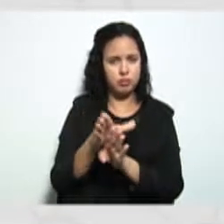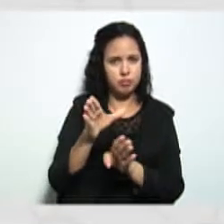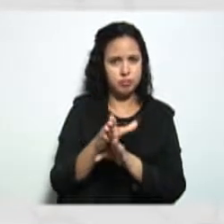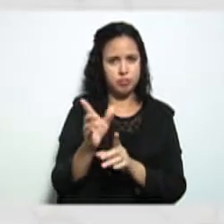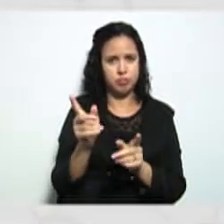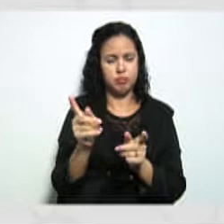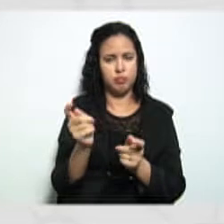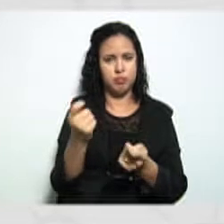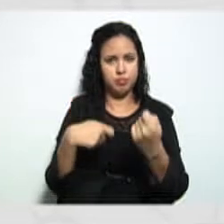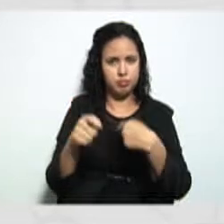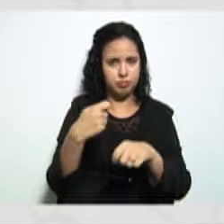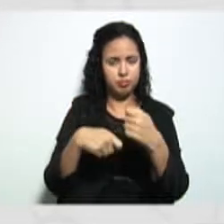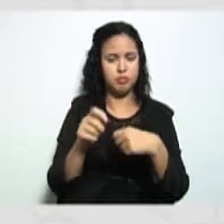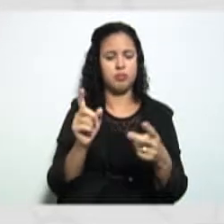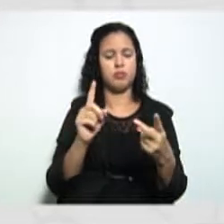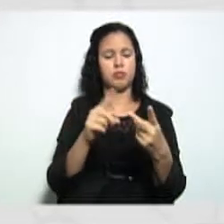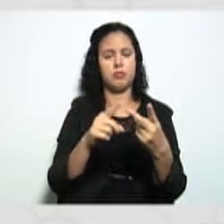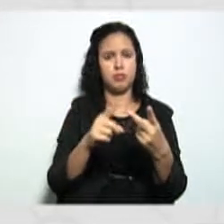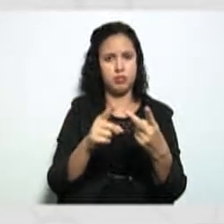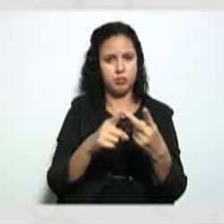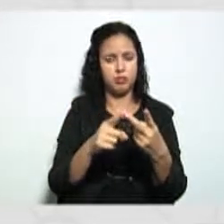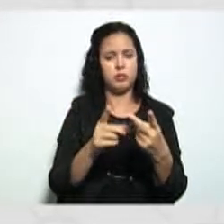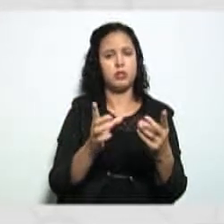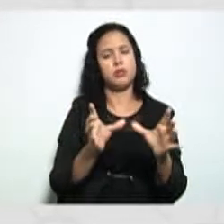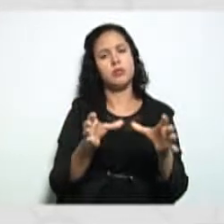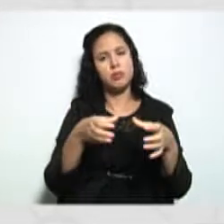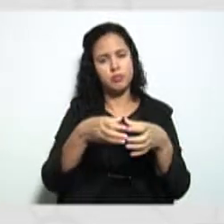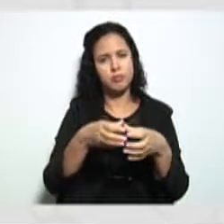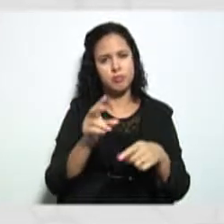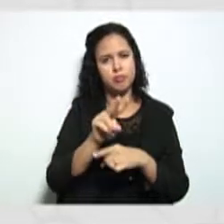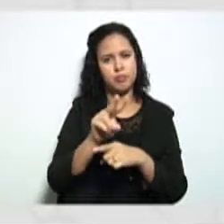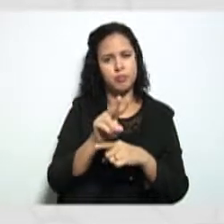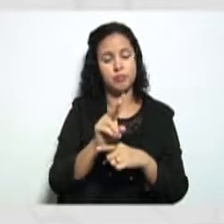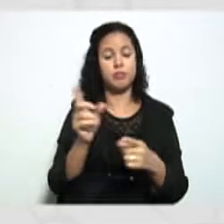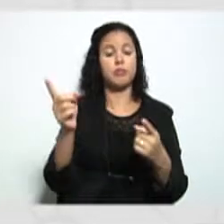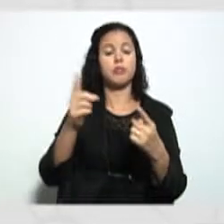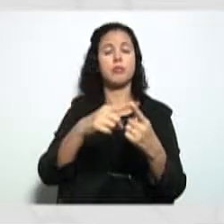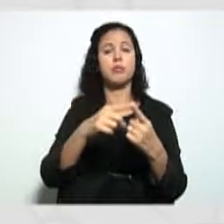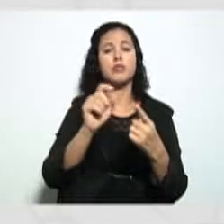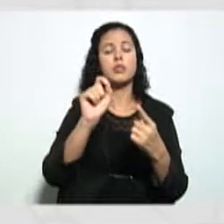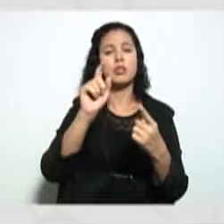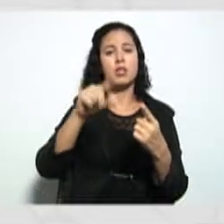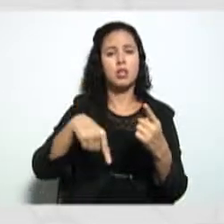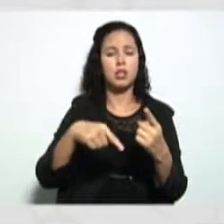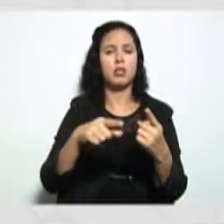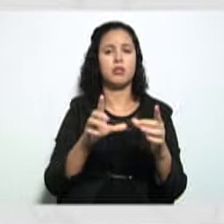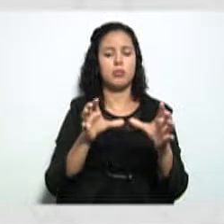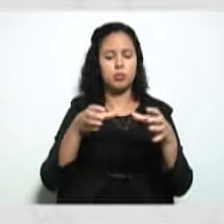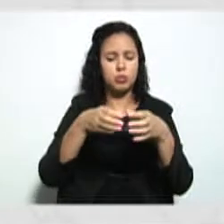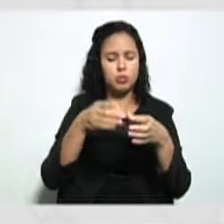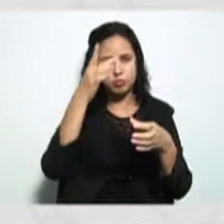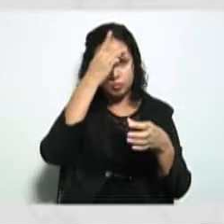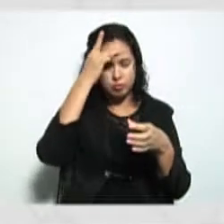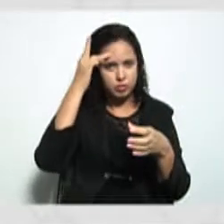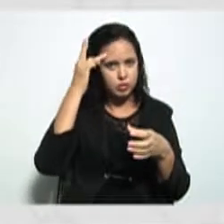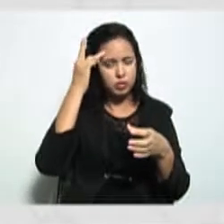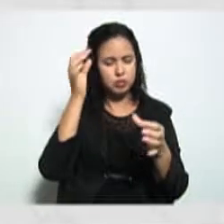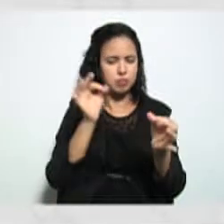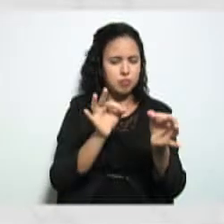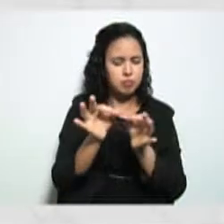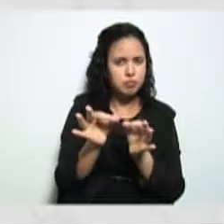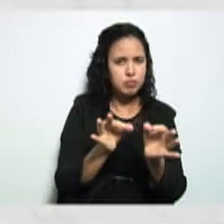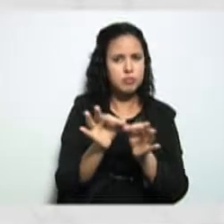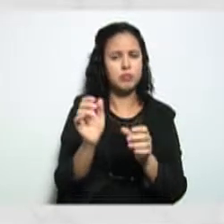conselho de administração é formado por um grupo de pessoas que formam esse órgão executivo. Executivo no sentido que vai executar, que